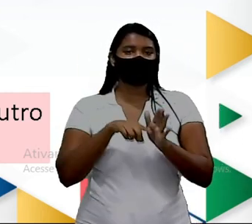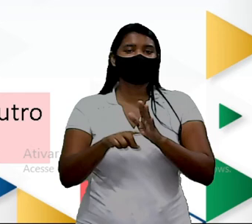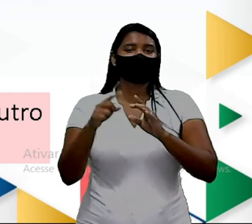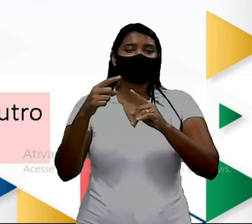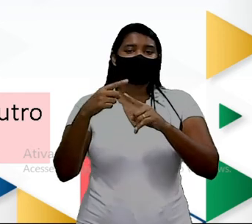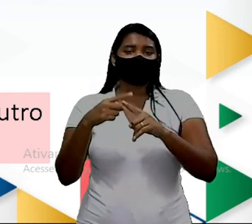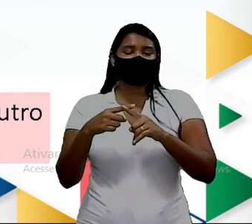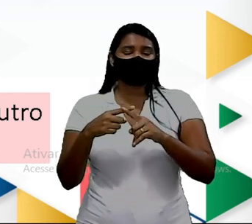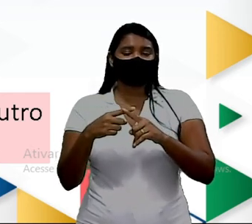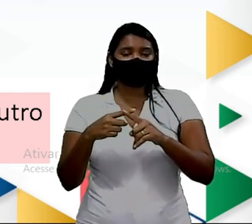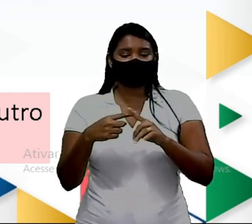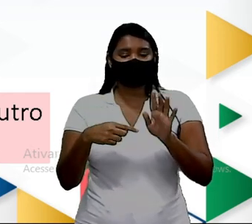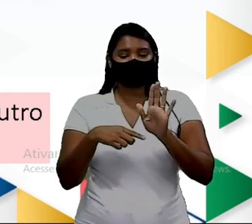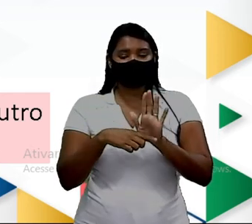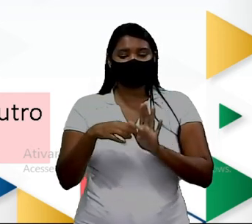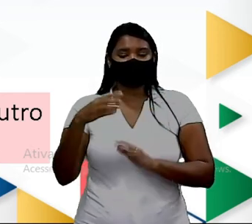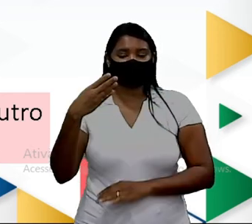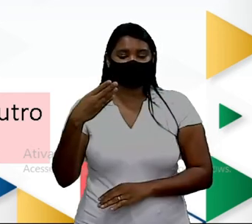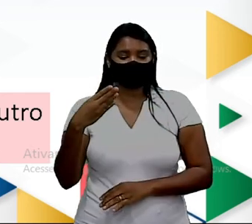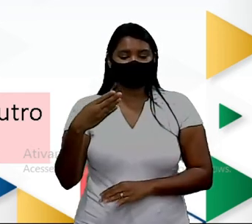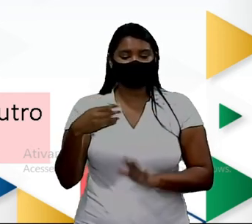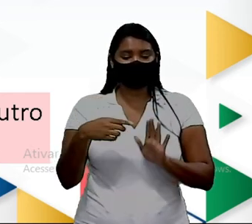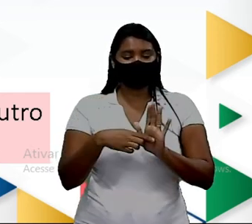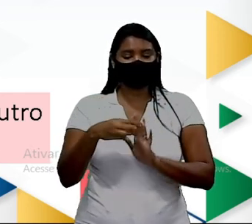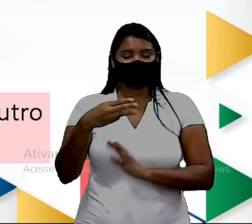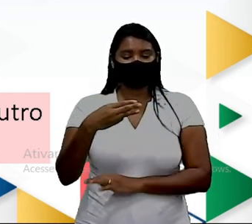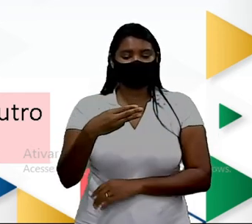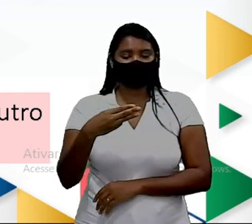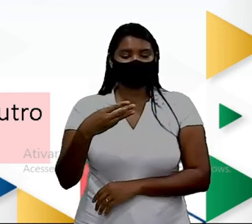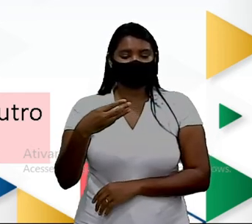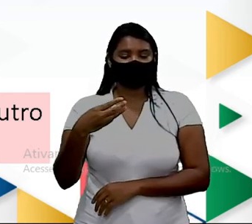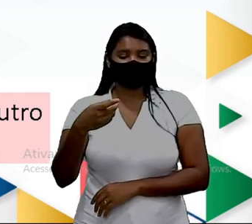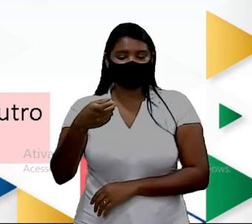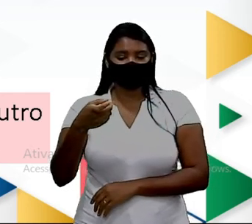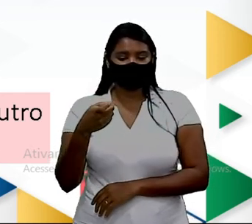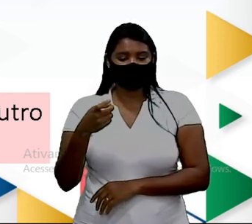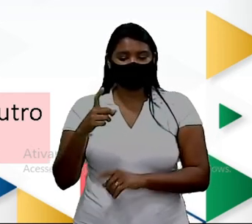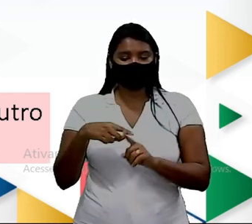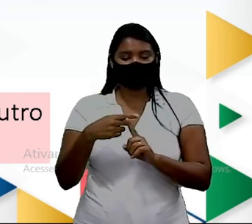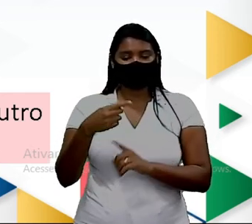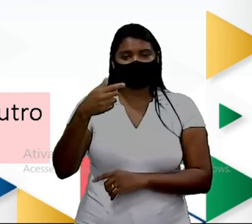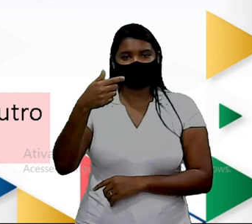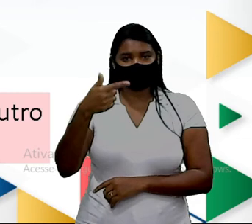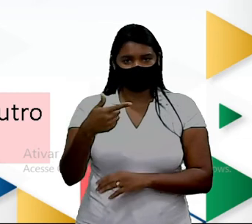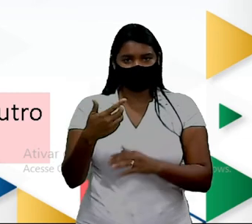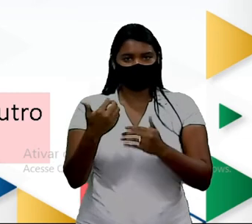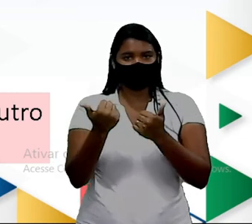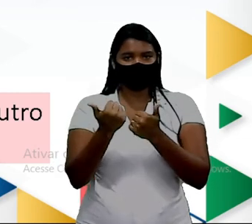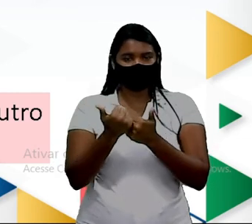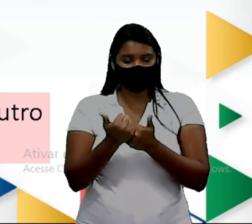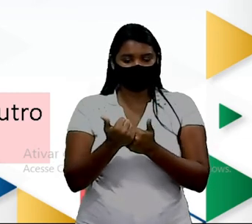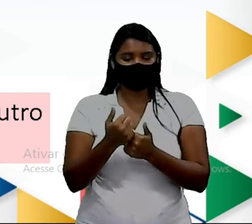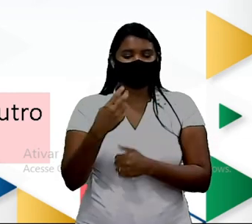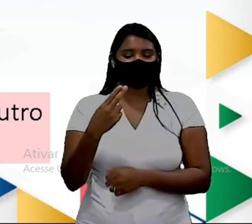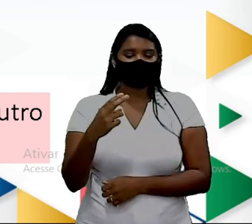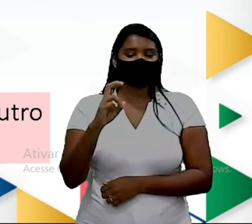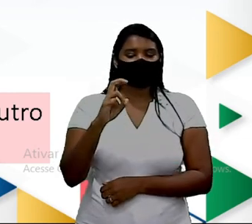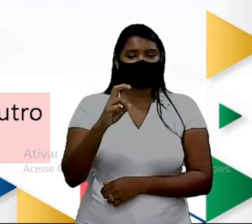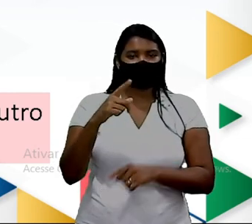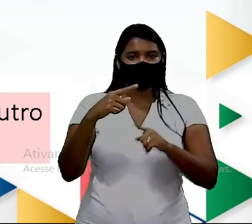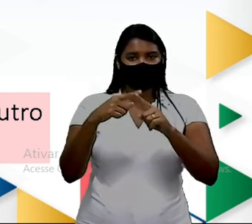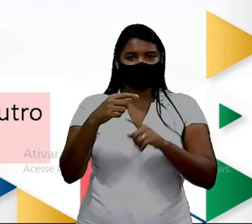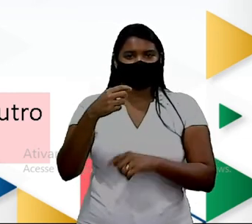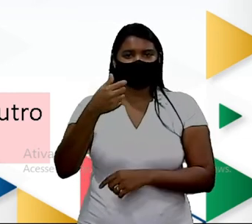4 igual a 3x mais 2. Se eu substituir o x por 2, vai ficar 5 vezes 2, 10,